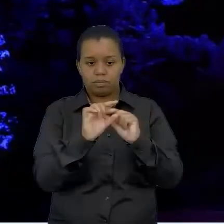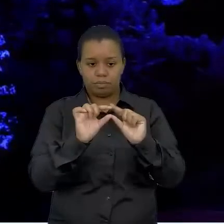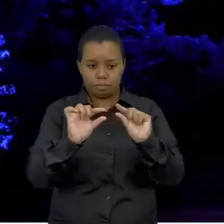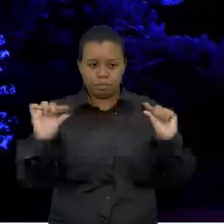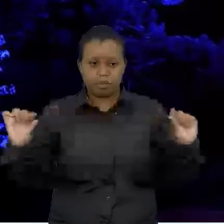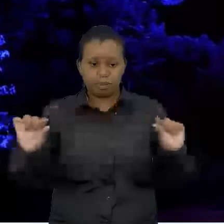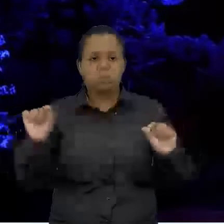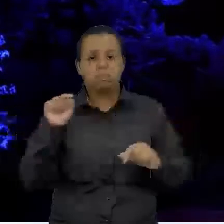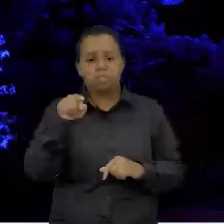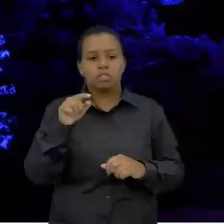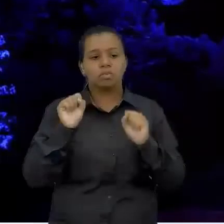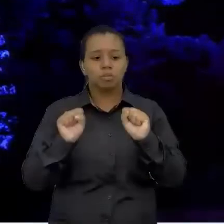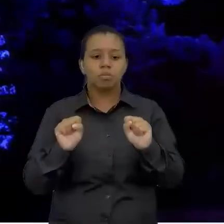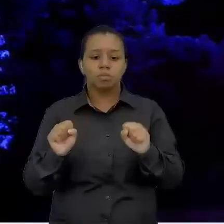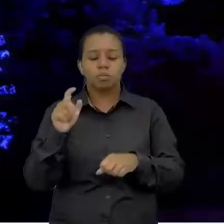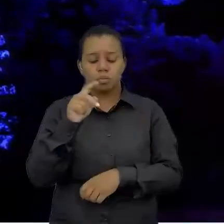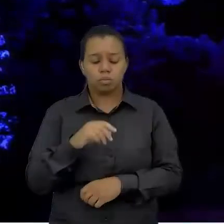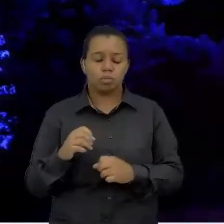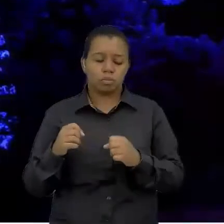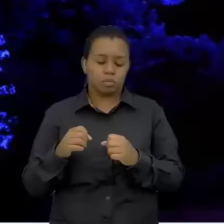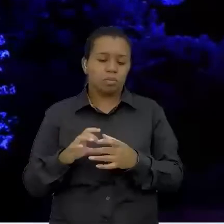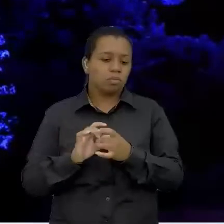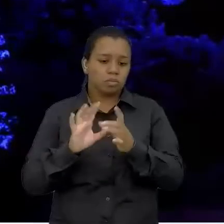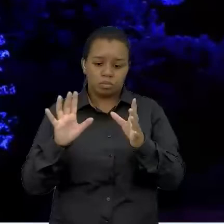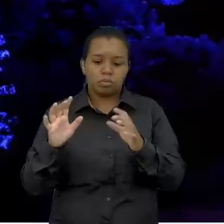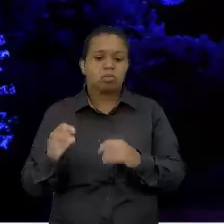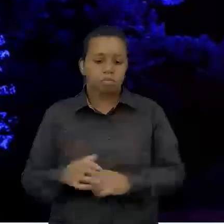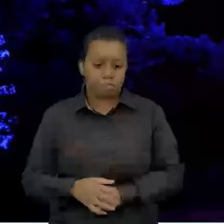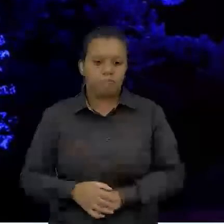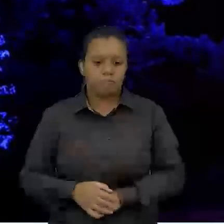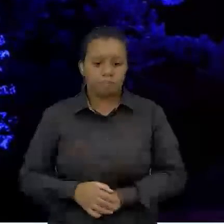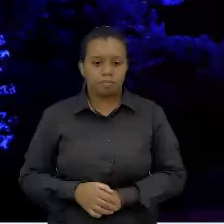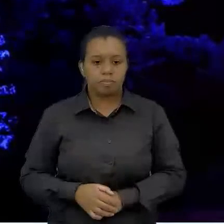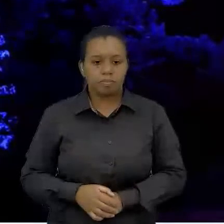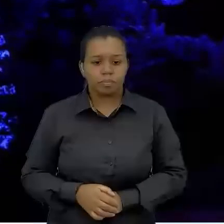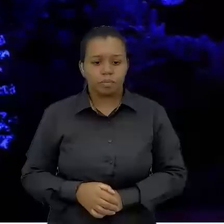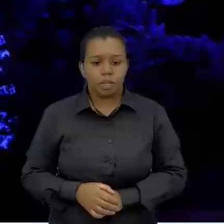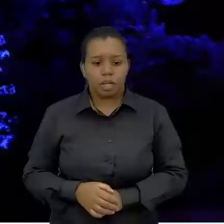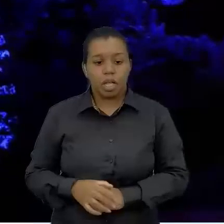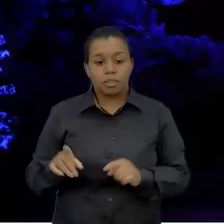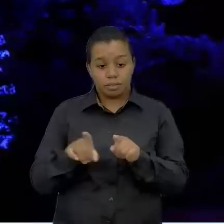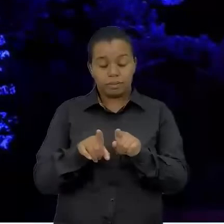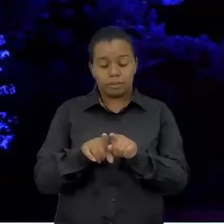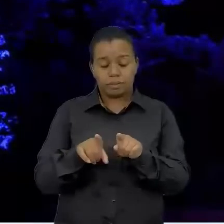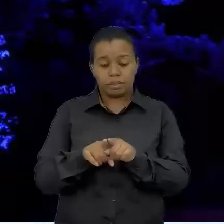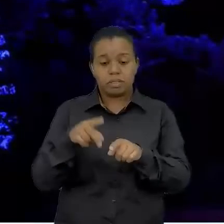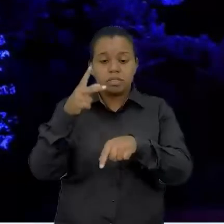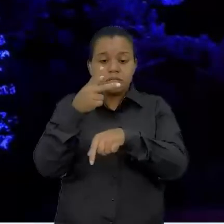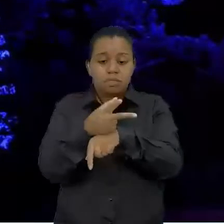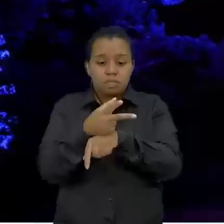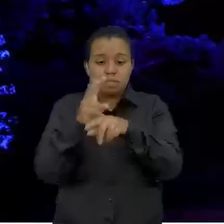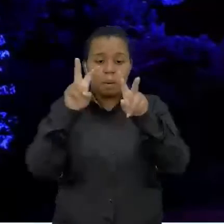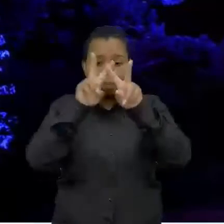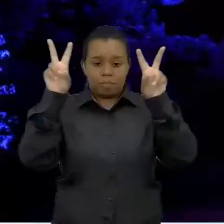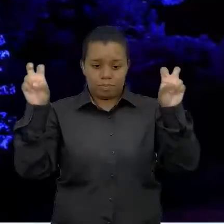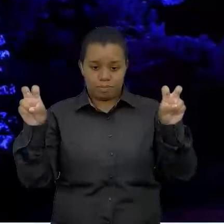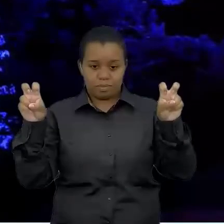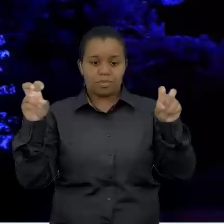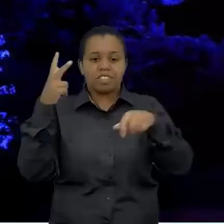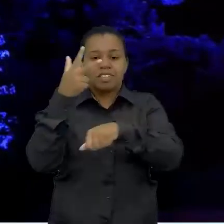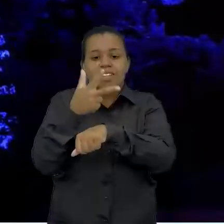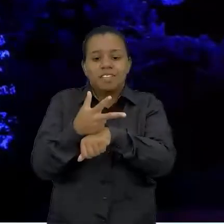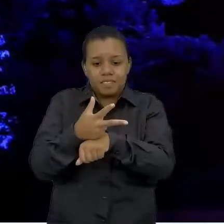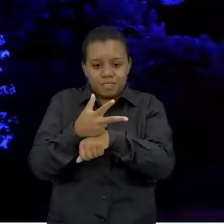uma sessão de cinema na escola. Para ilustrar essa complexidade, indicamos o filme Corra